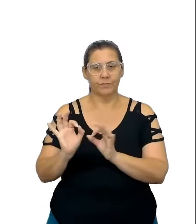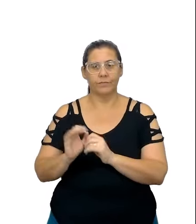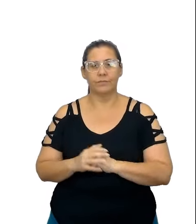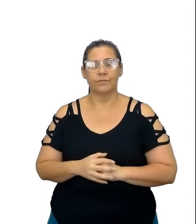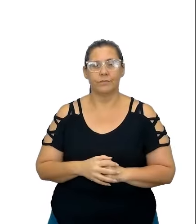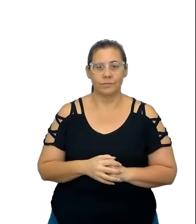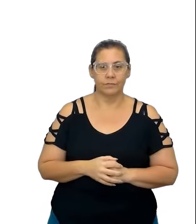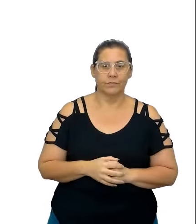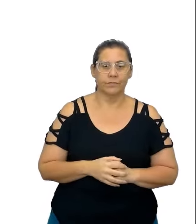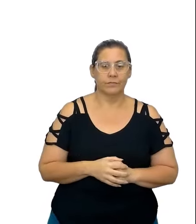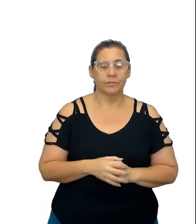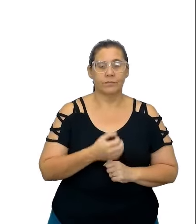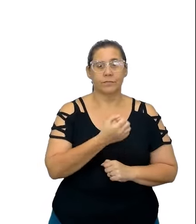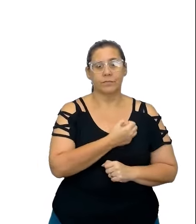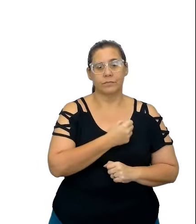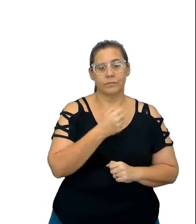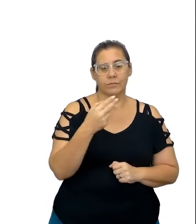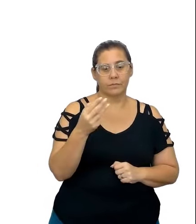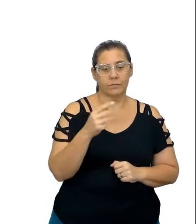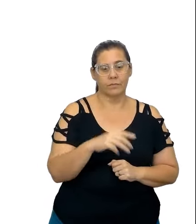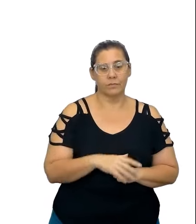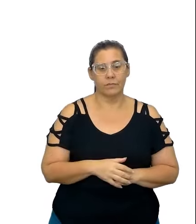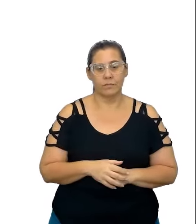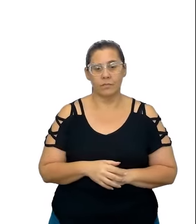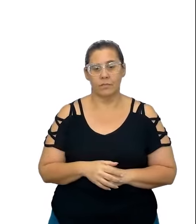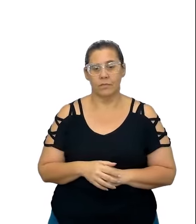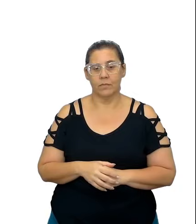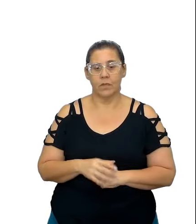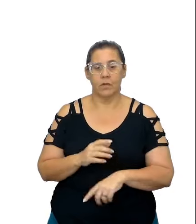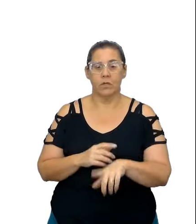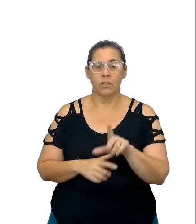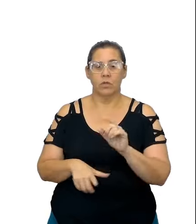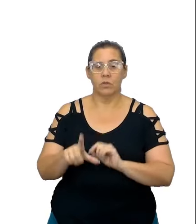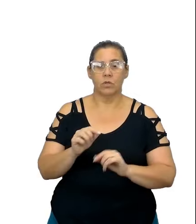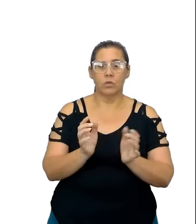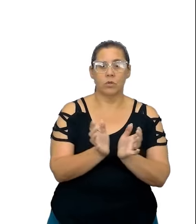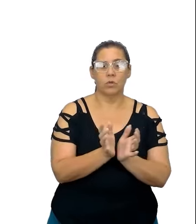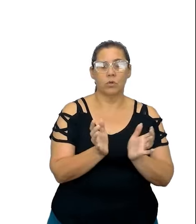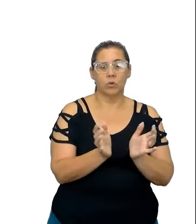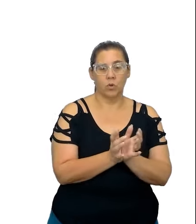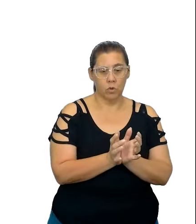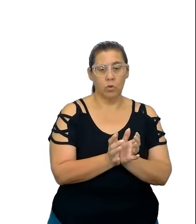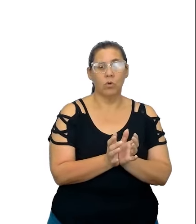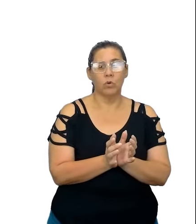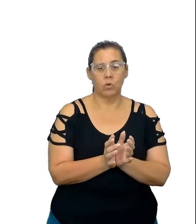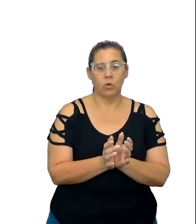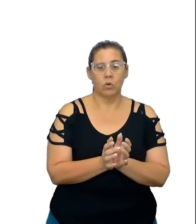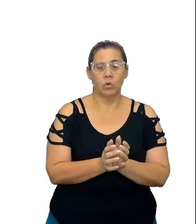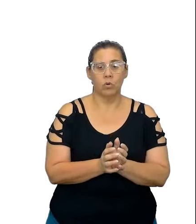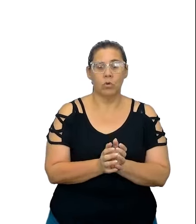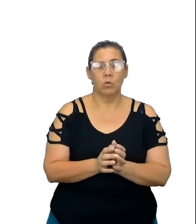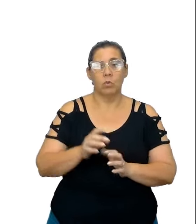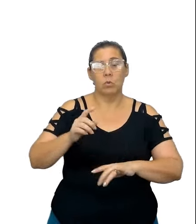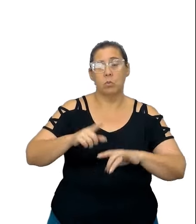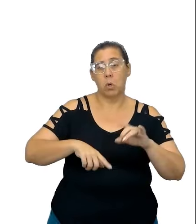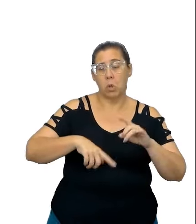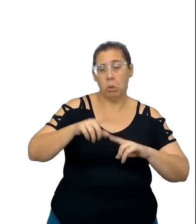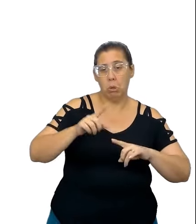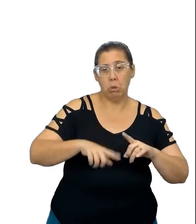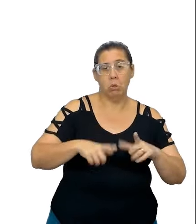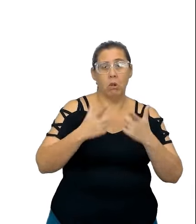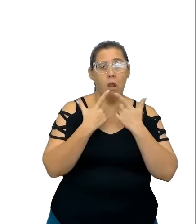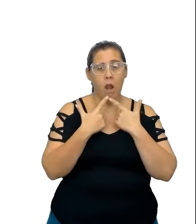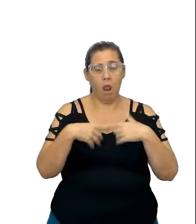os alunos. Três. Selecionar a turma, com a turma, elementos linguísticos e semióticos, articulando